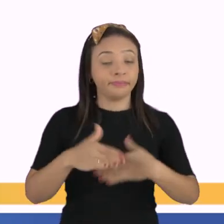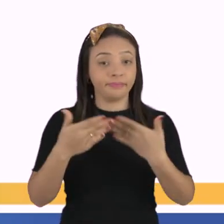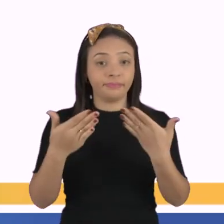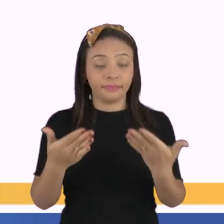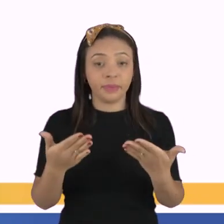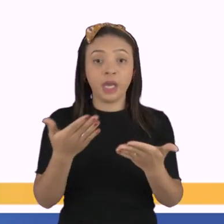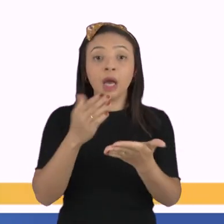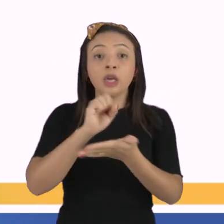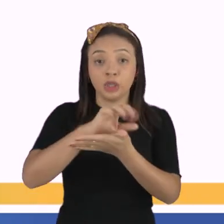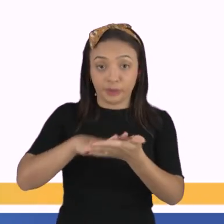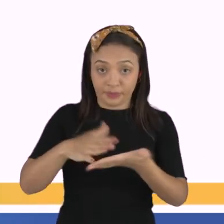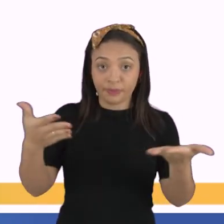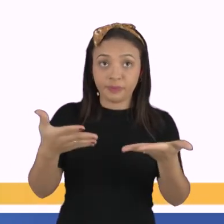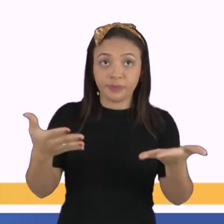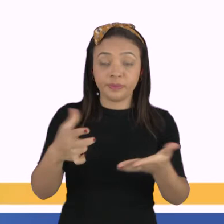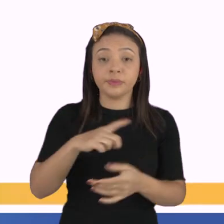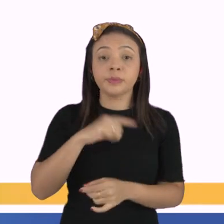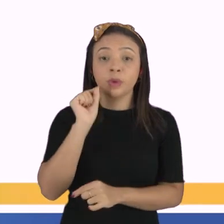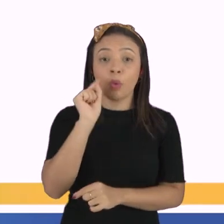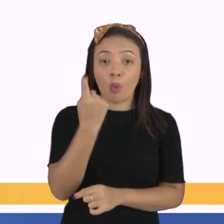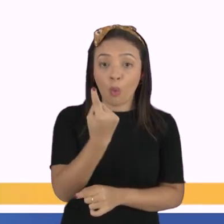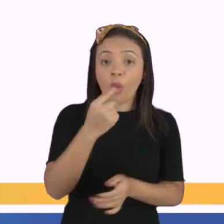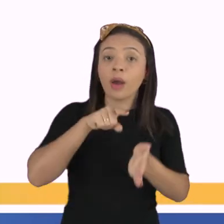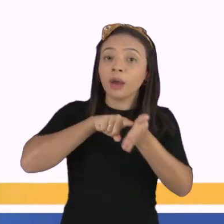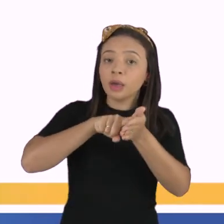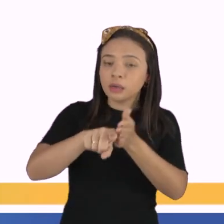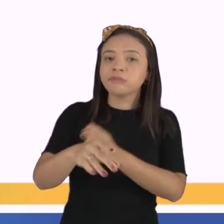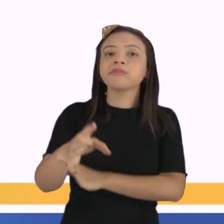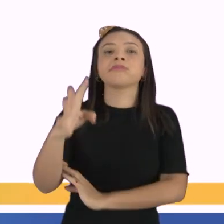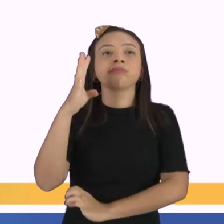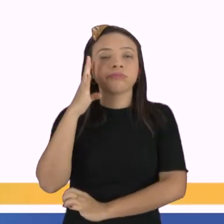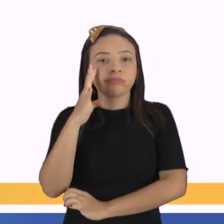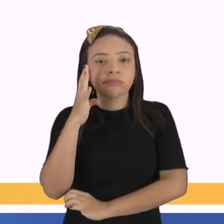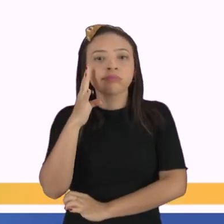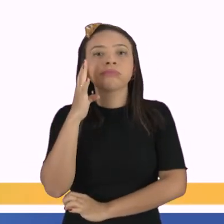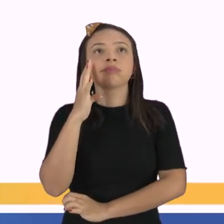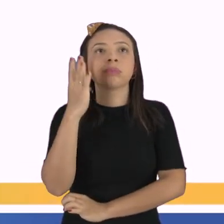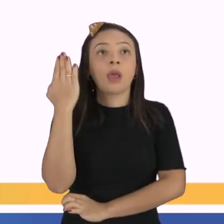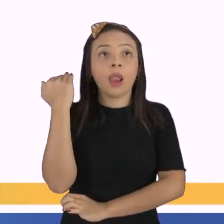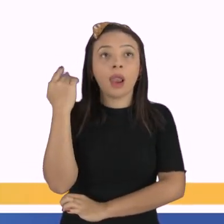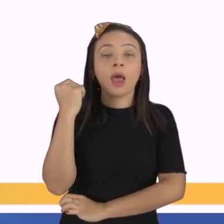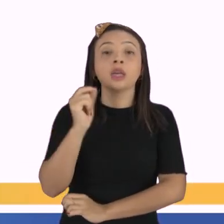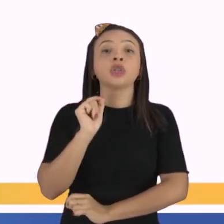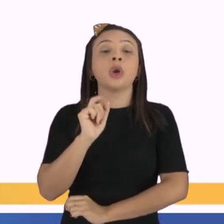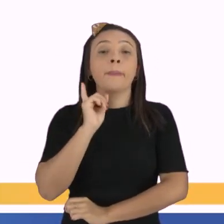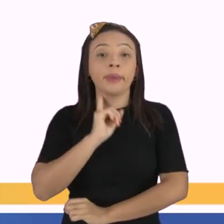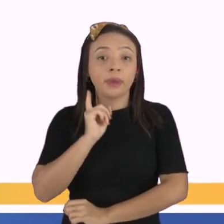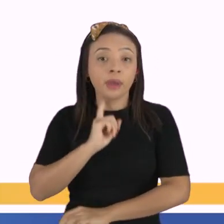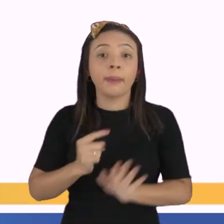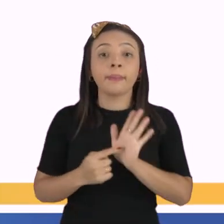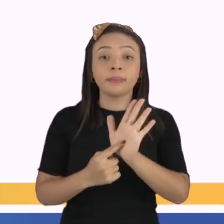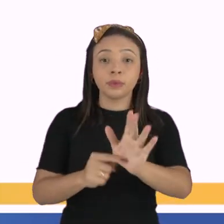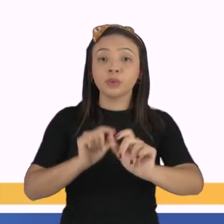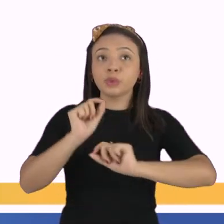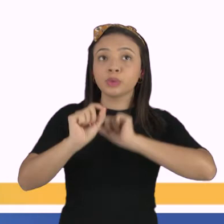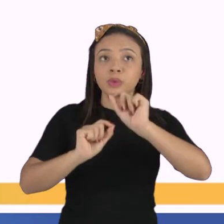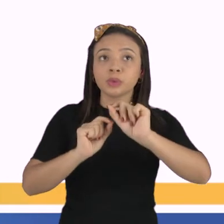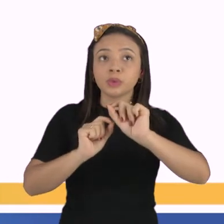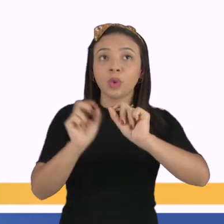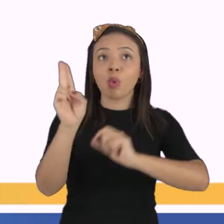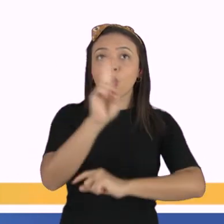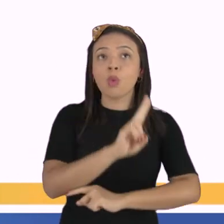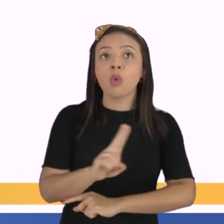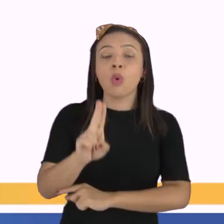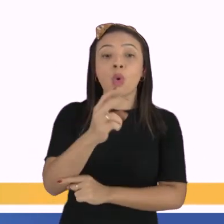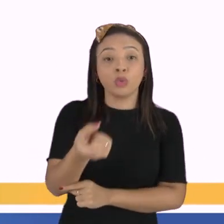Bom, no nosso Exercitando, nós temos uma questão muito interessante que veio lá de Minas Gerais, que ela fala que o uso